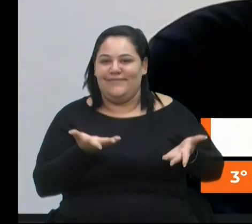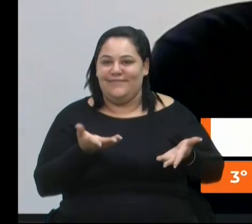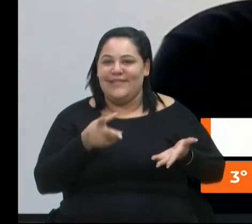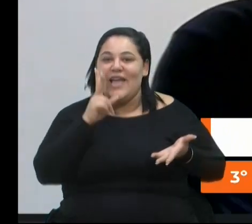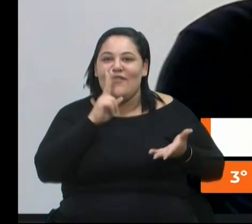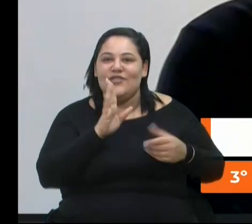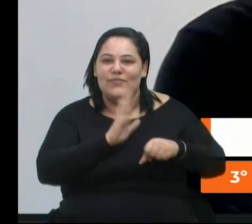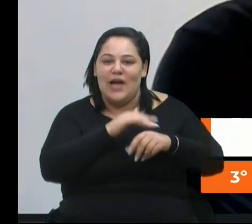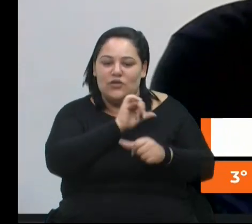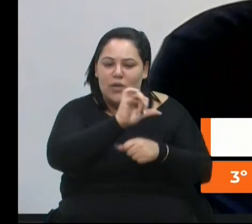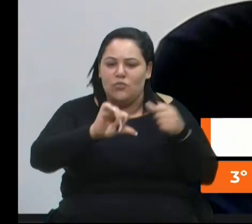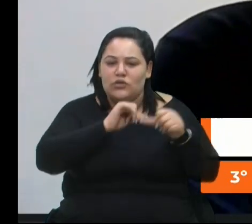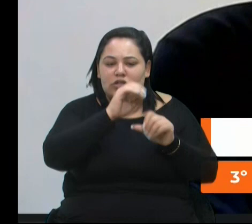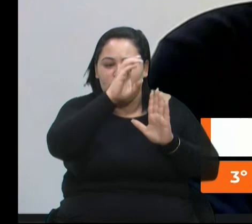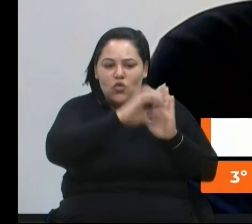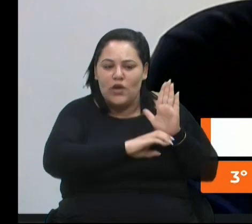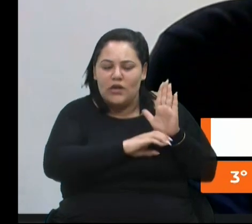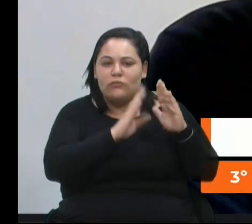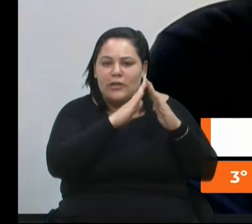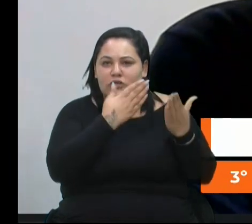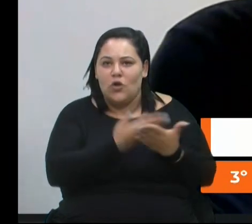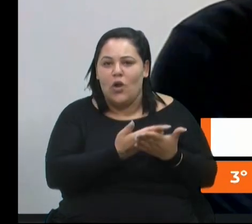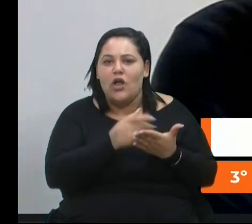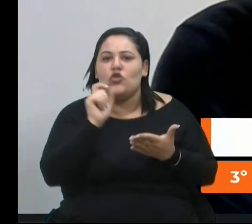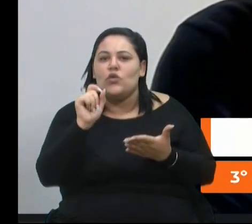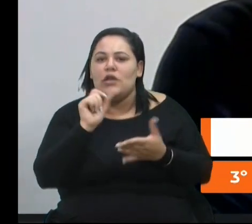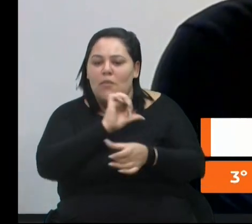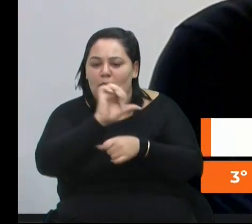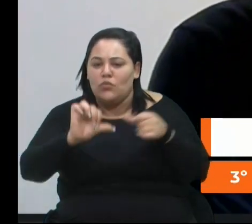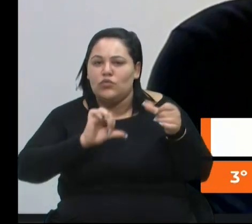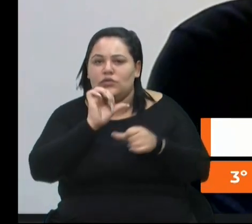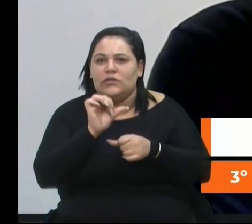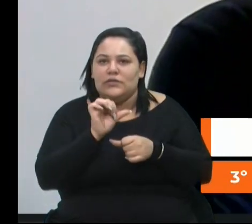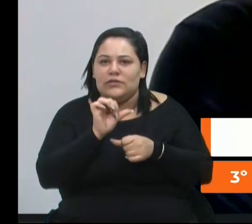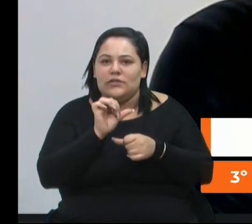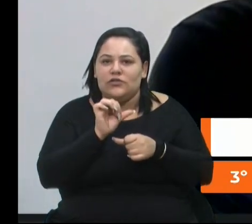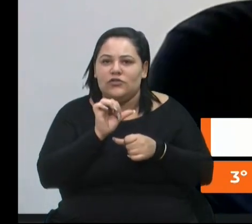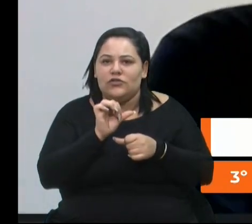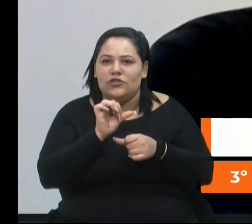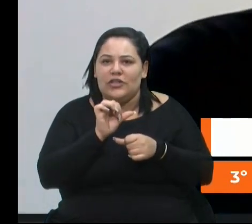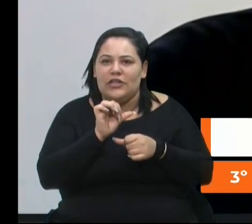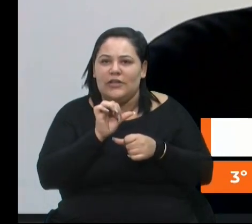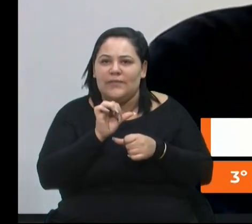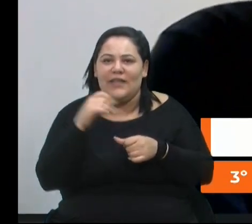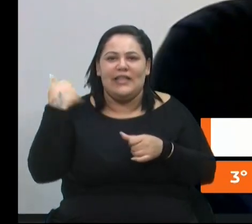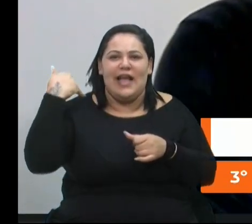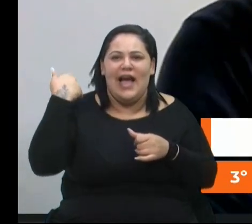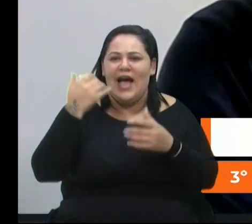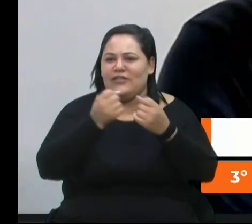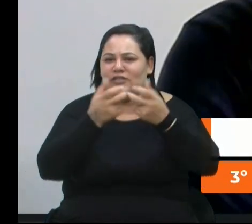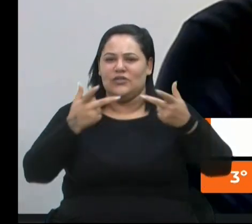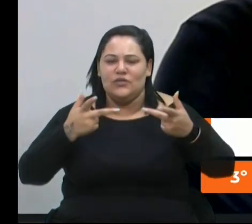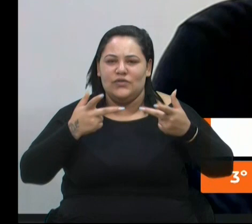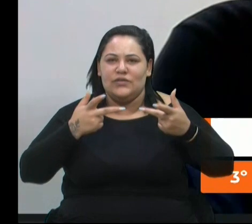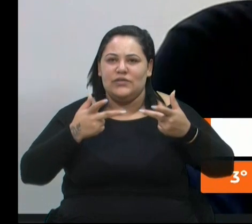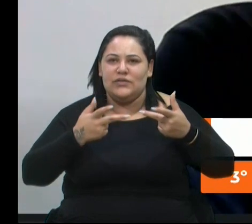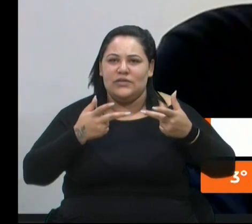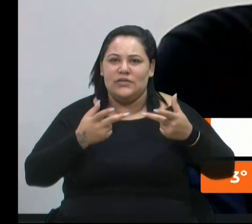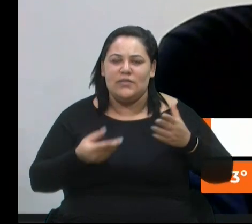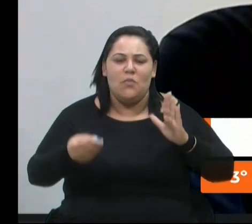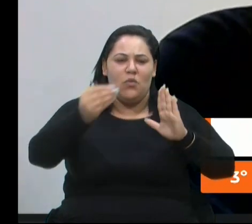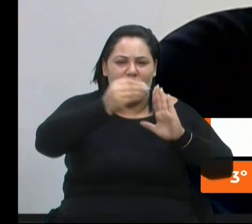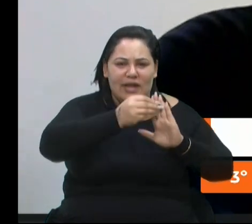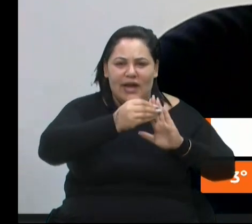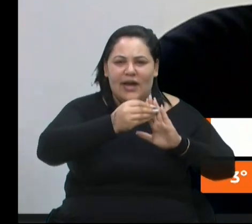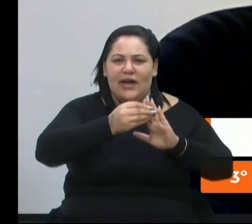eu vejo muito mais uma mudança de currículo escolar do que mudança de seriação. inclui aí questões de inteligência emocional,